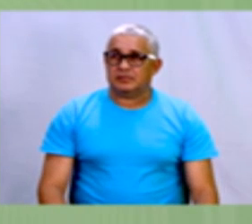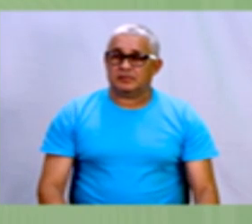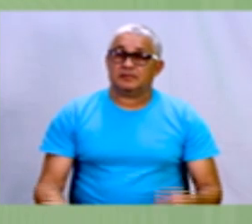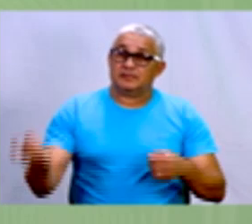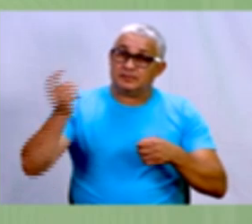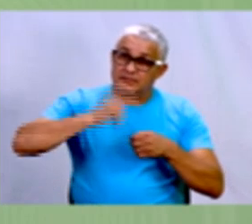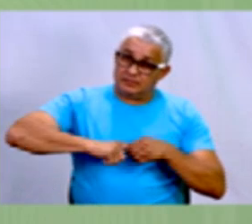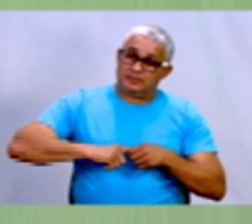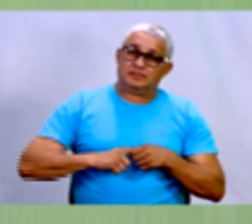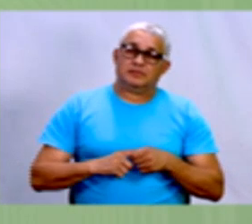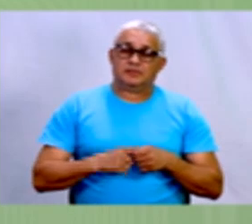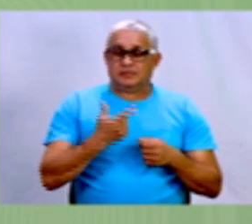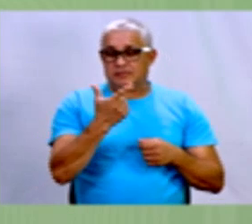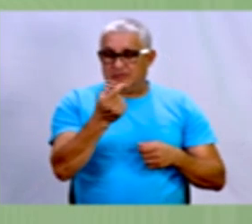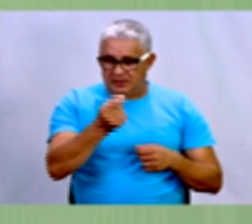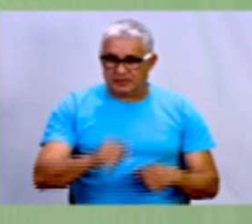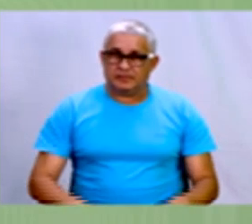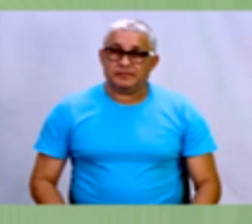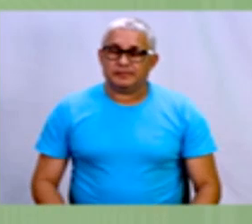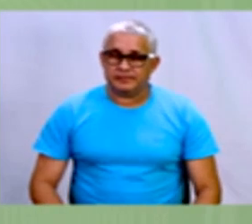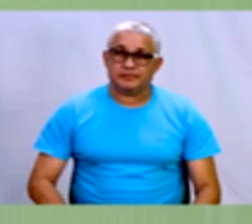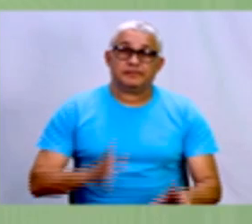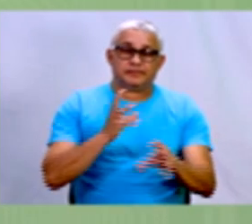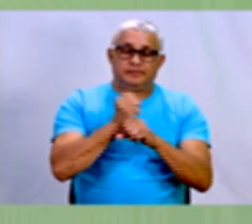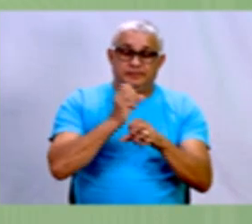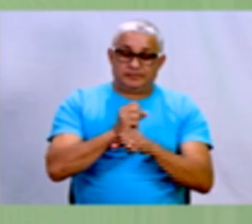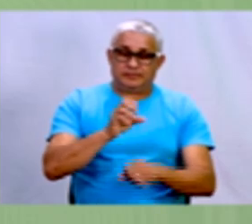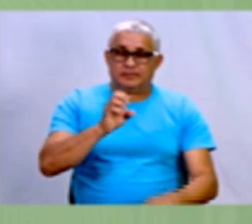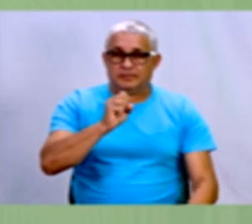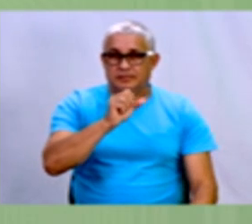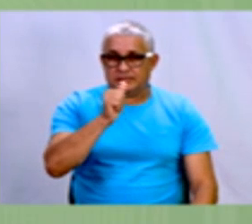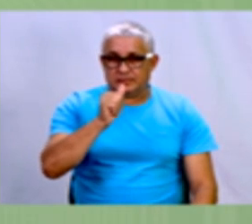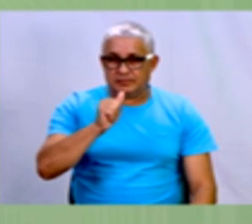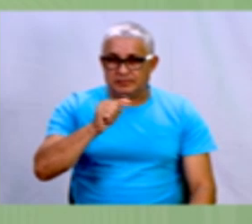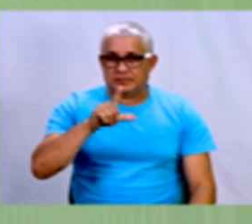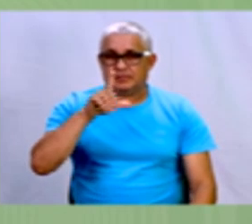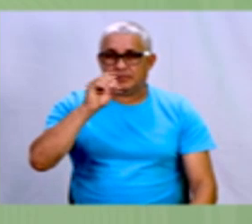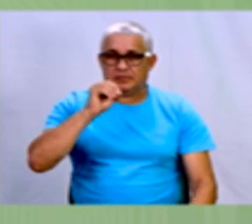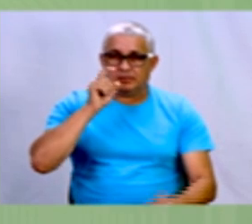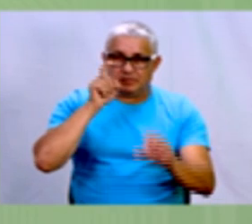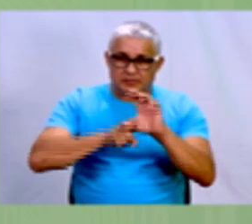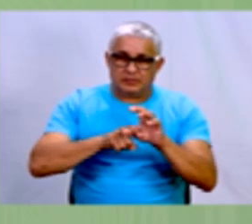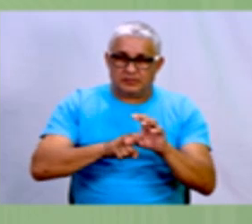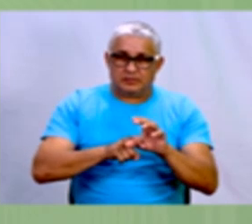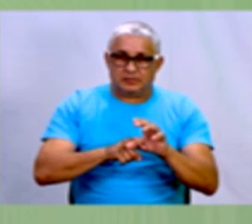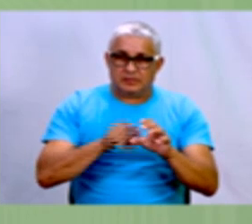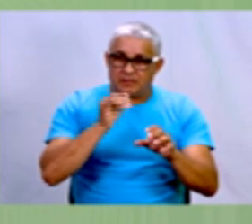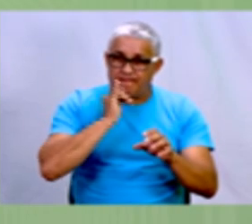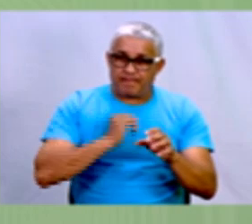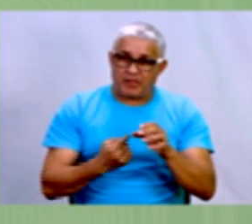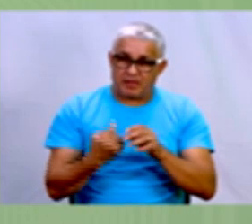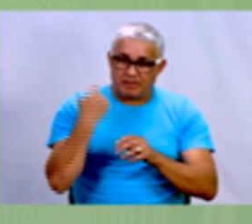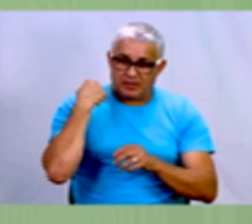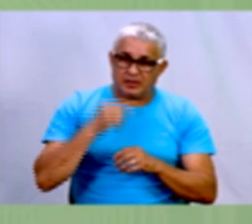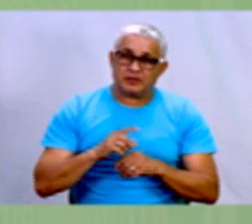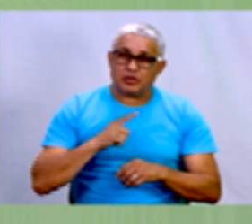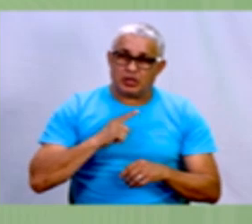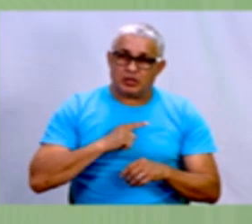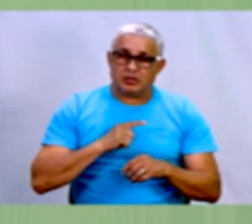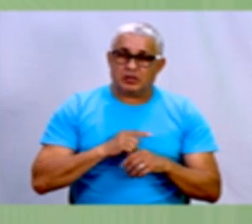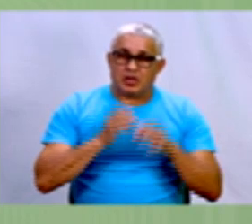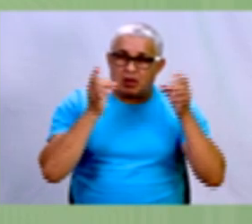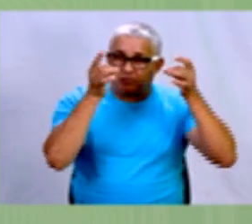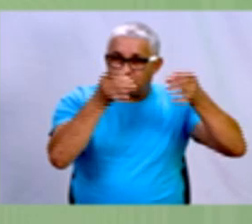parcela de número 20. Ó, vamos calcular o saldo devedor do exemplo anterior, que a gente acabou de passar, que ainda restará